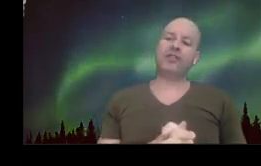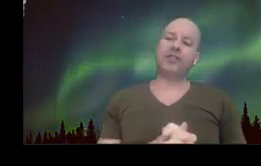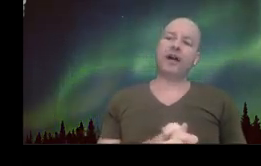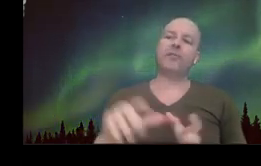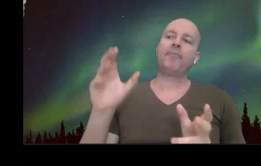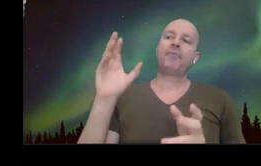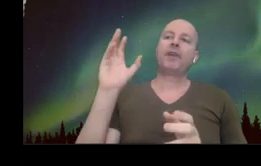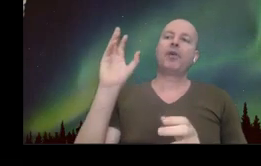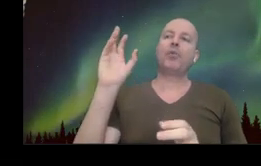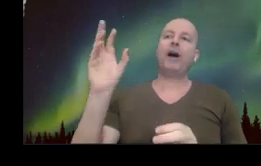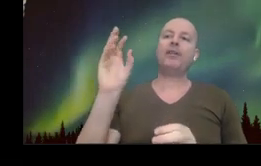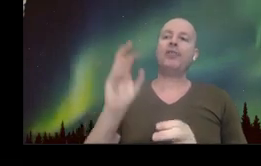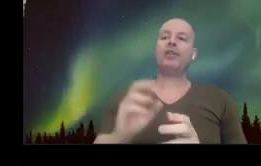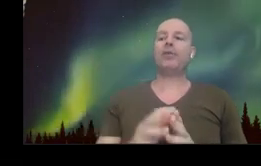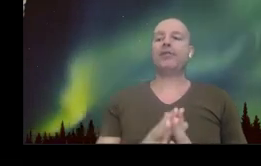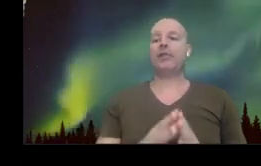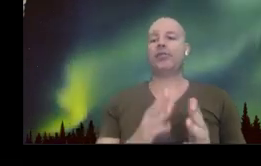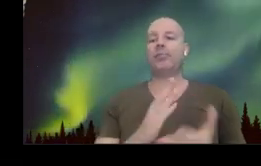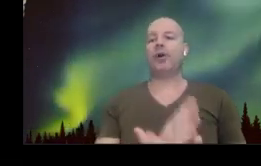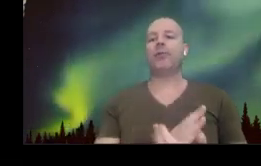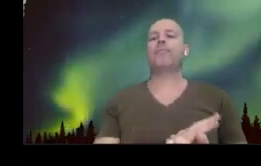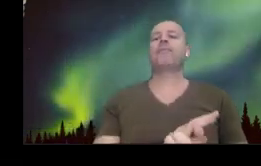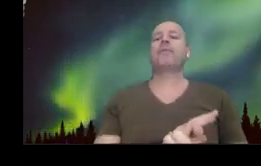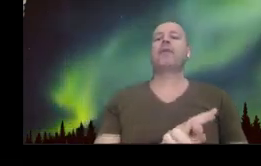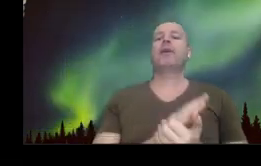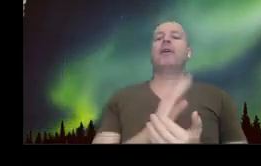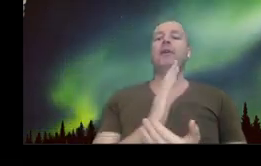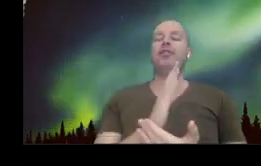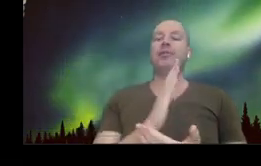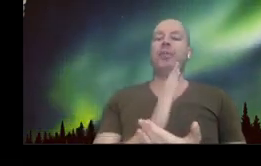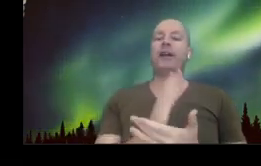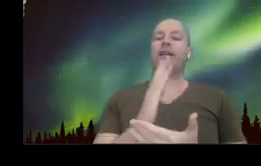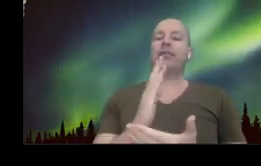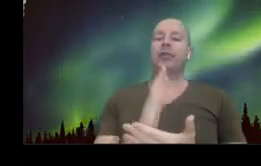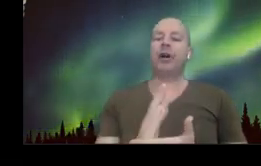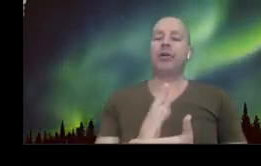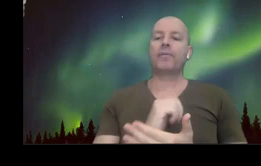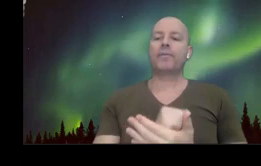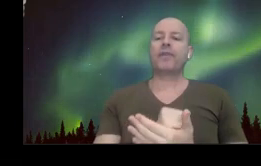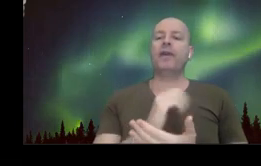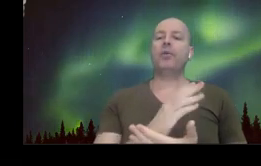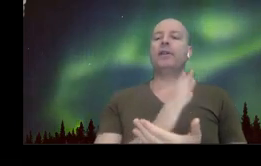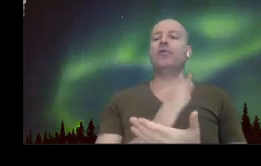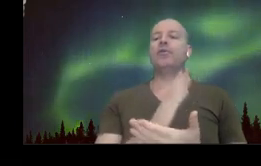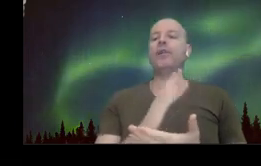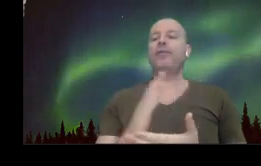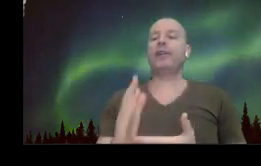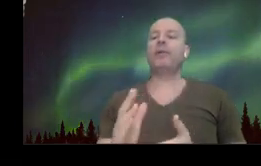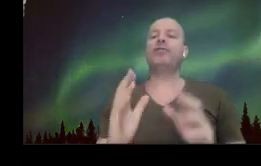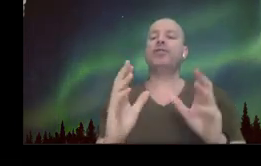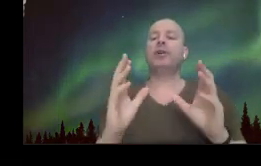foi visitar o Parque Nacional da Serra do Cipó e me diz Parque Nacional, eu